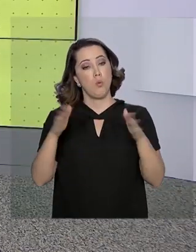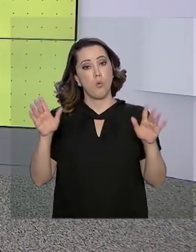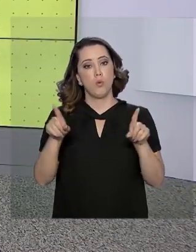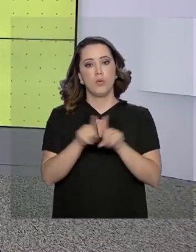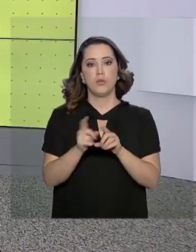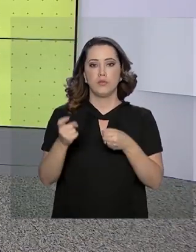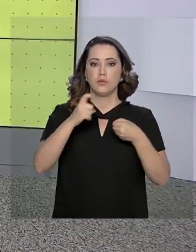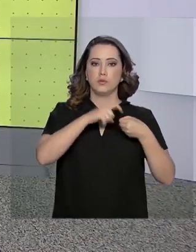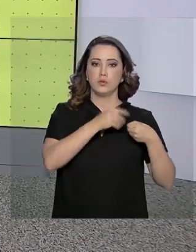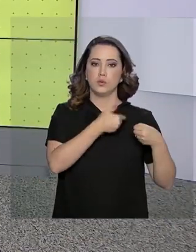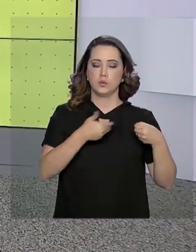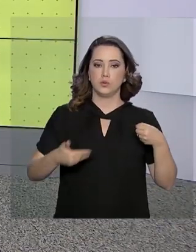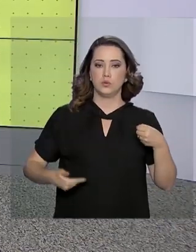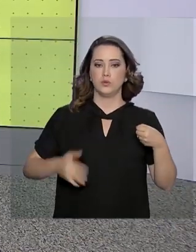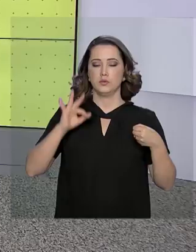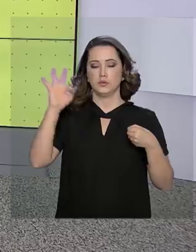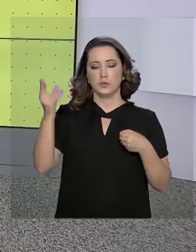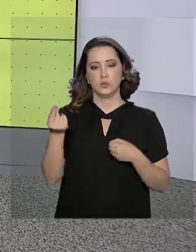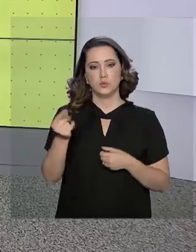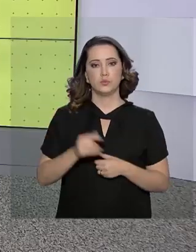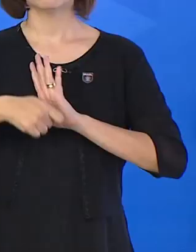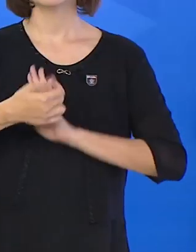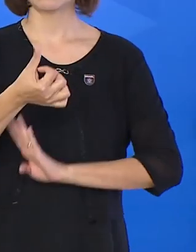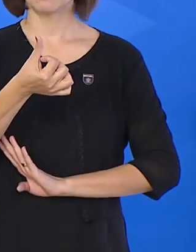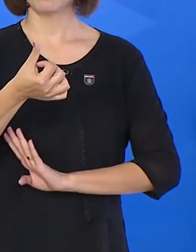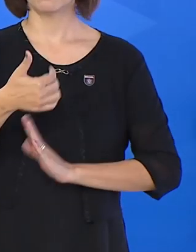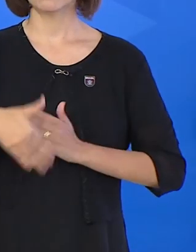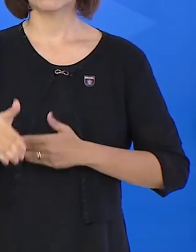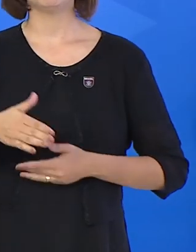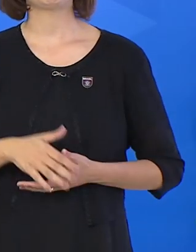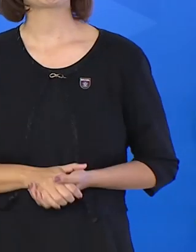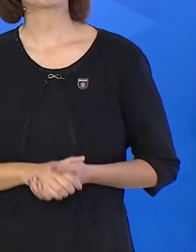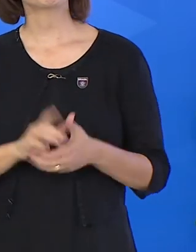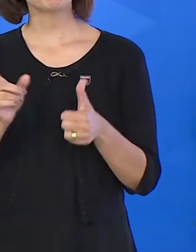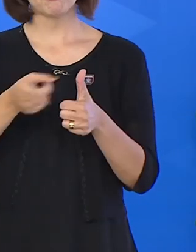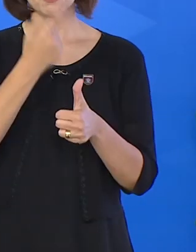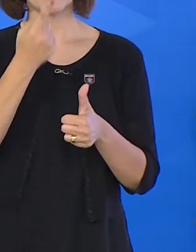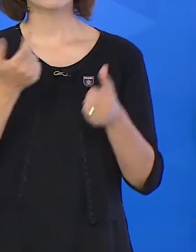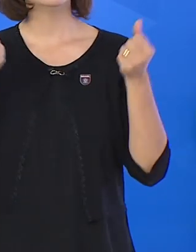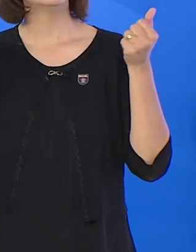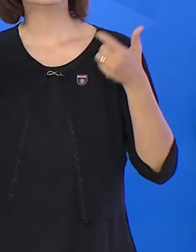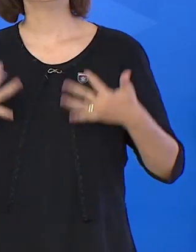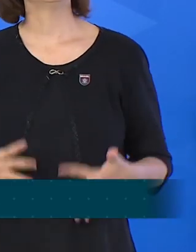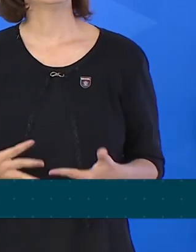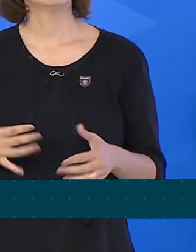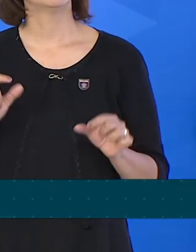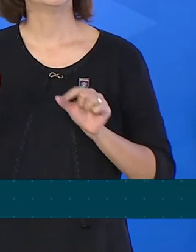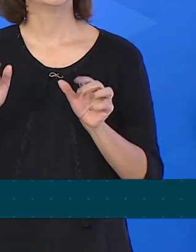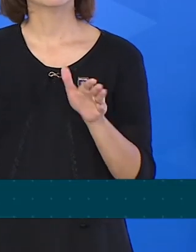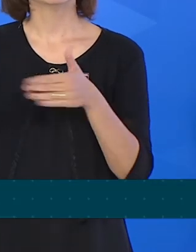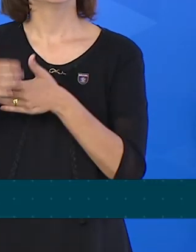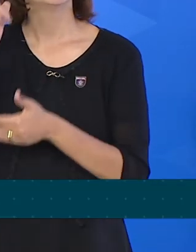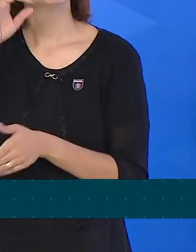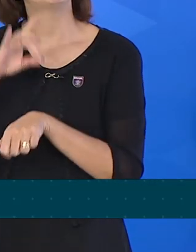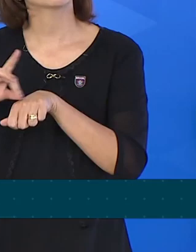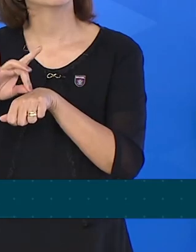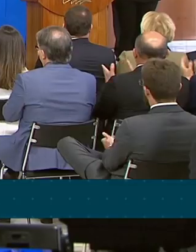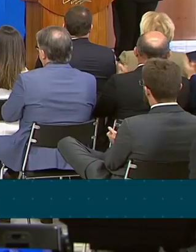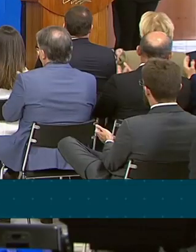o que deve ao Tesouro Nacional. A primeira dera, explicar a caixa preta para a população brasileira.